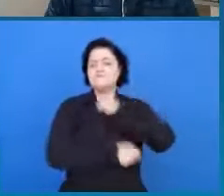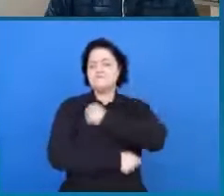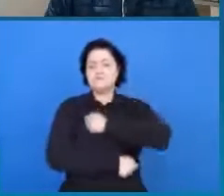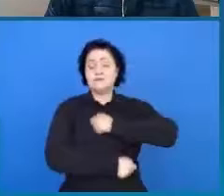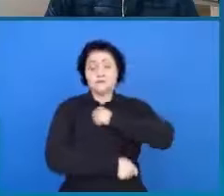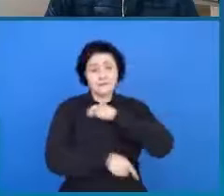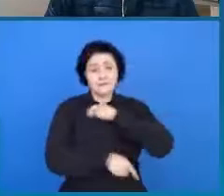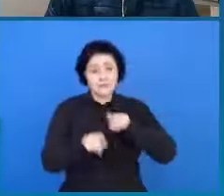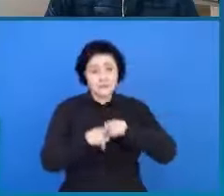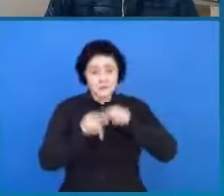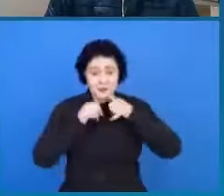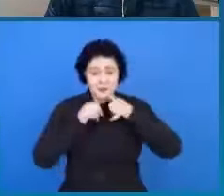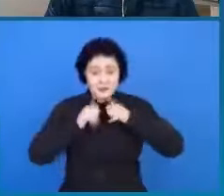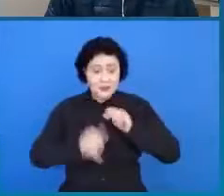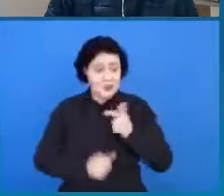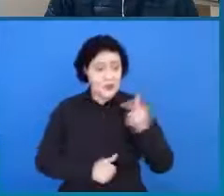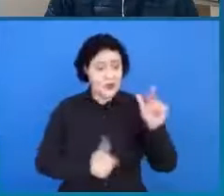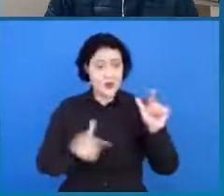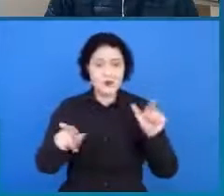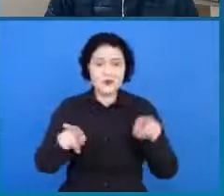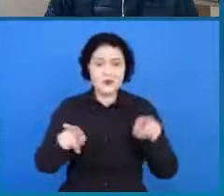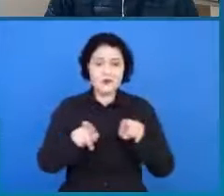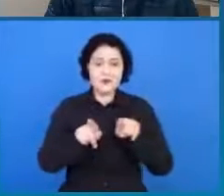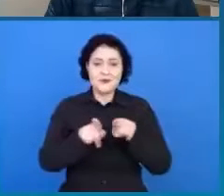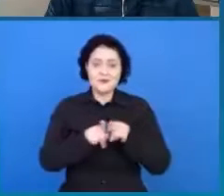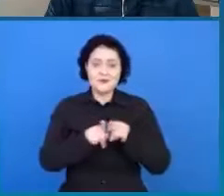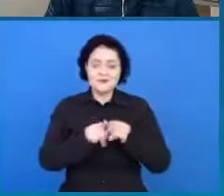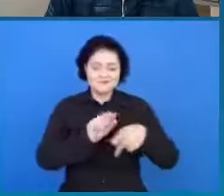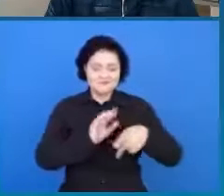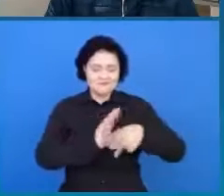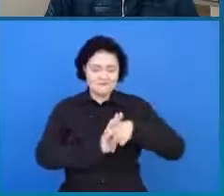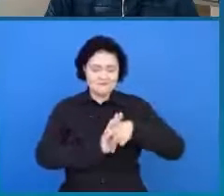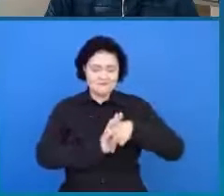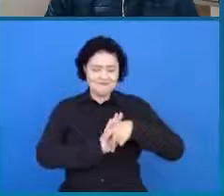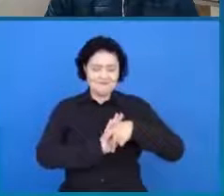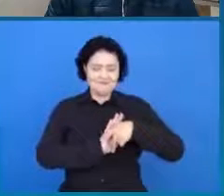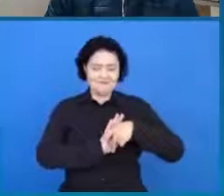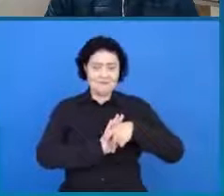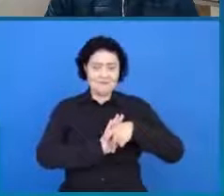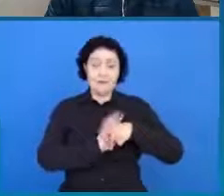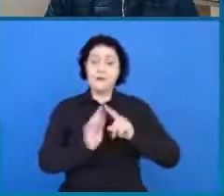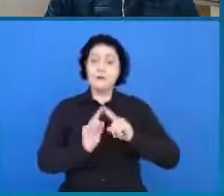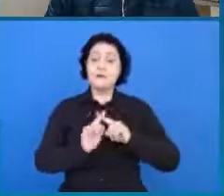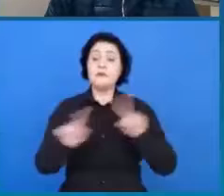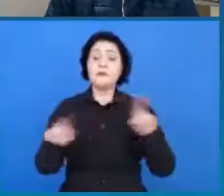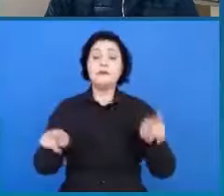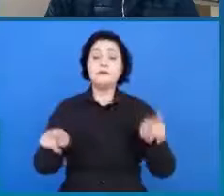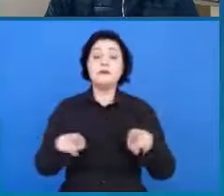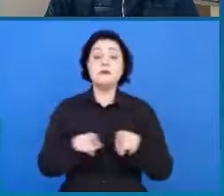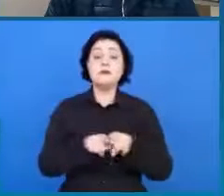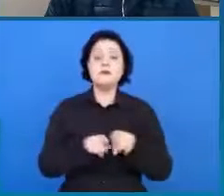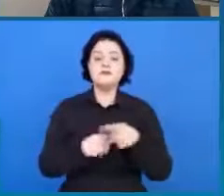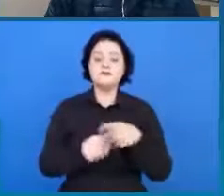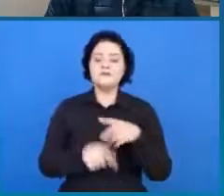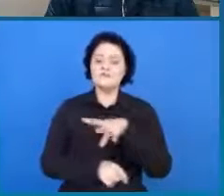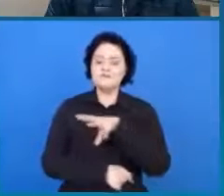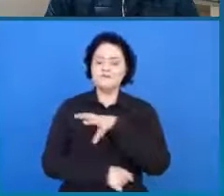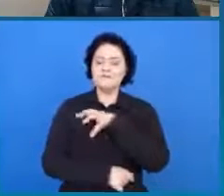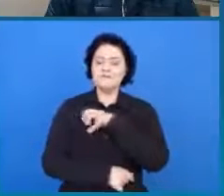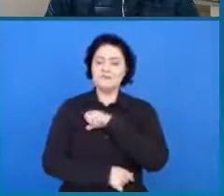da falta de energias do outro no campo das suas próprias é mas também porque a Anna